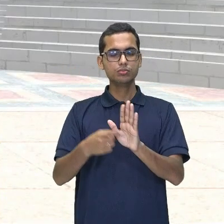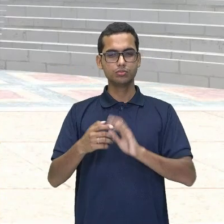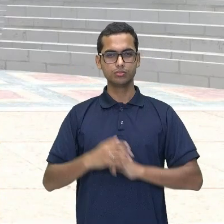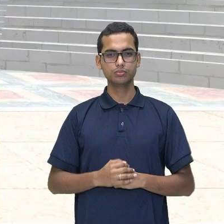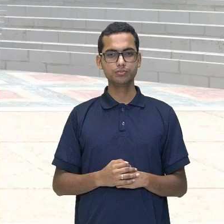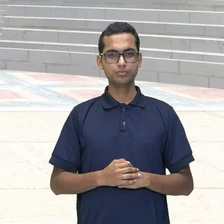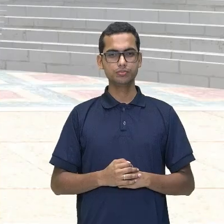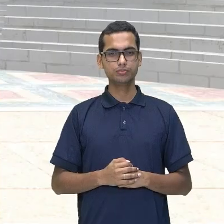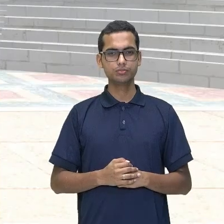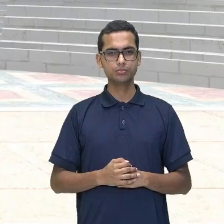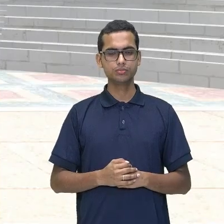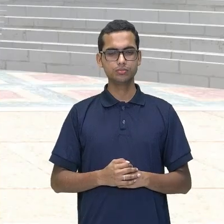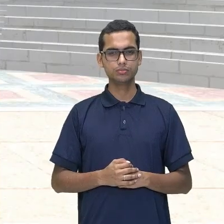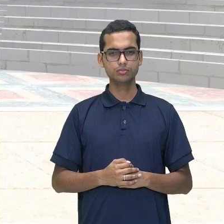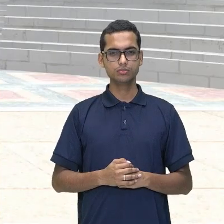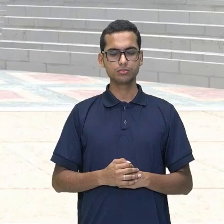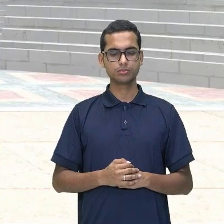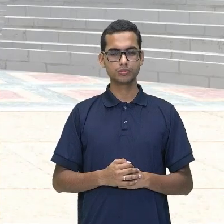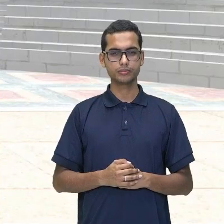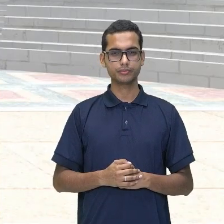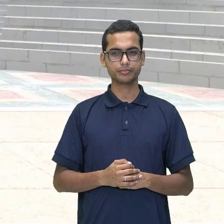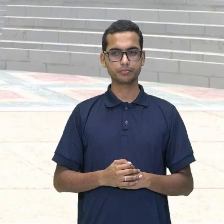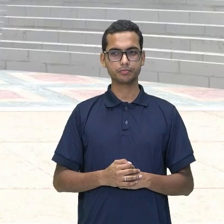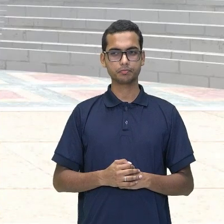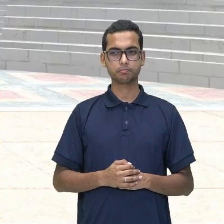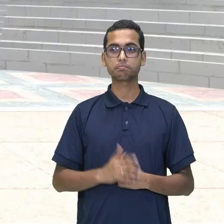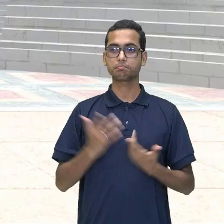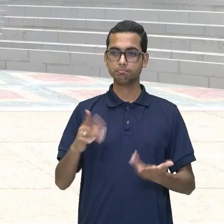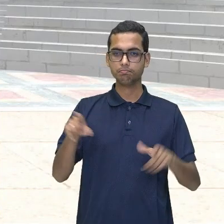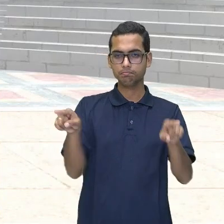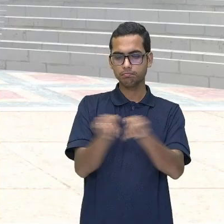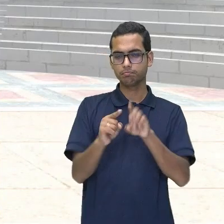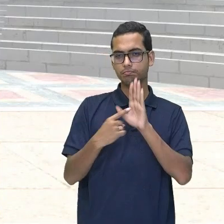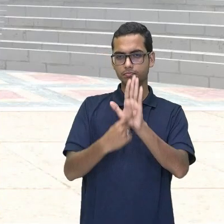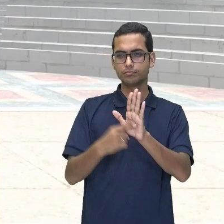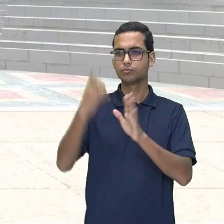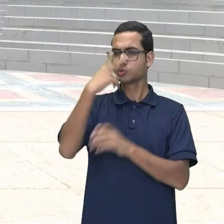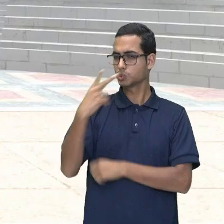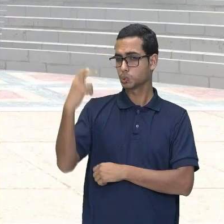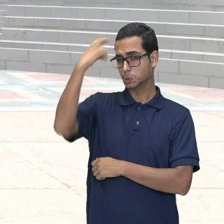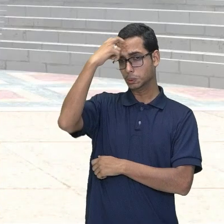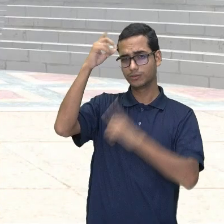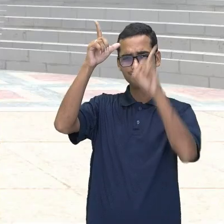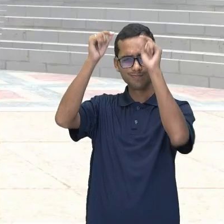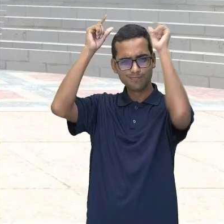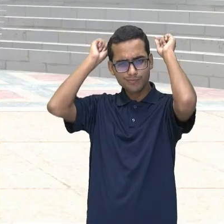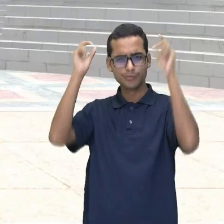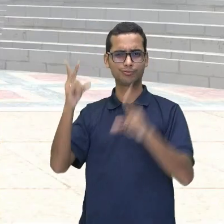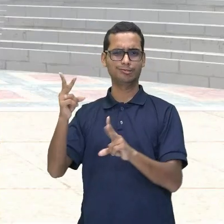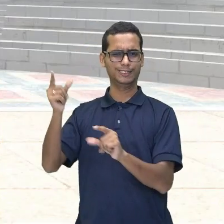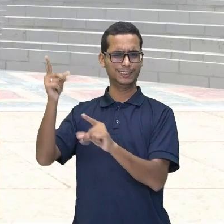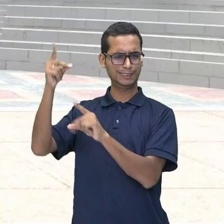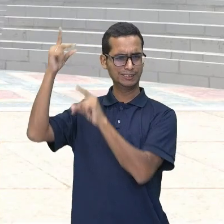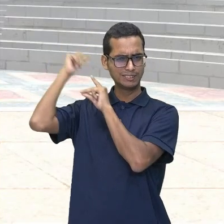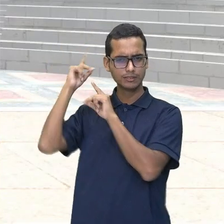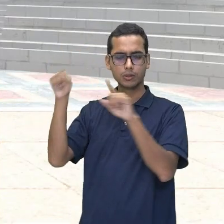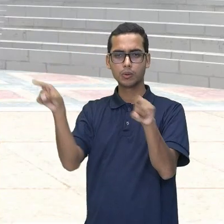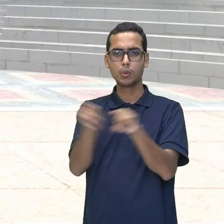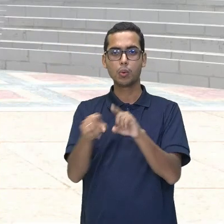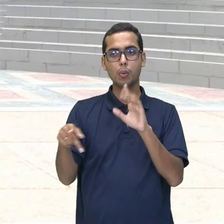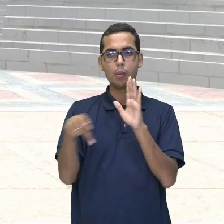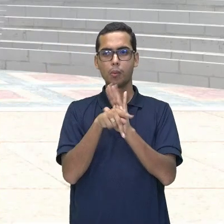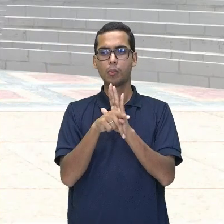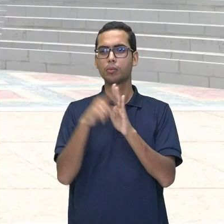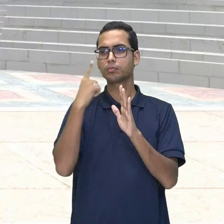né, um pouquinho do histórico do teatro, uma das manifestações mais significativas da cultura grega antiga foi o teatro. E